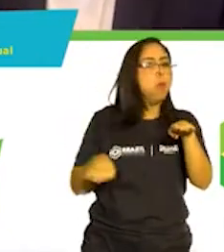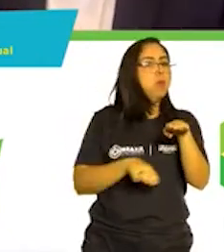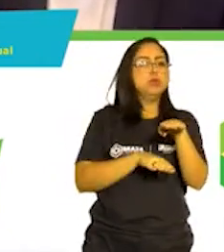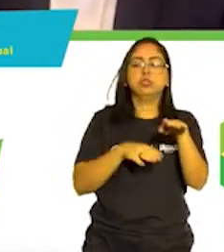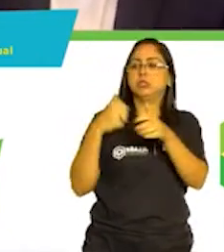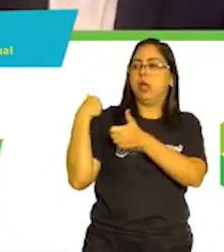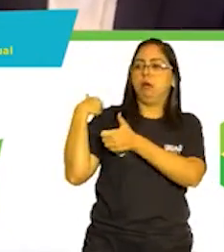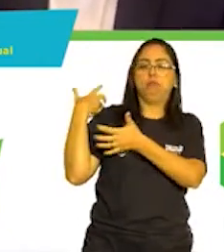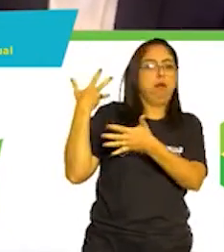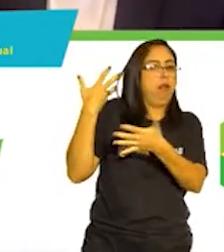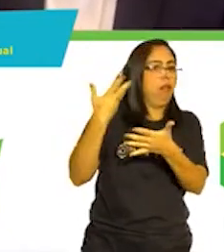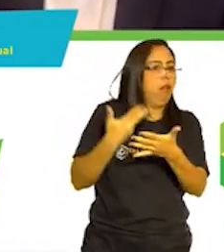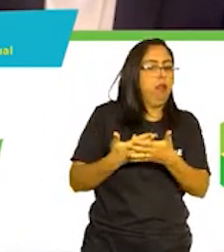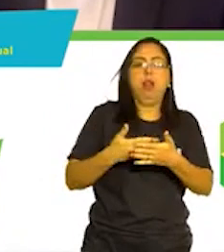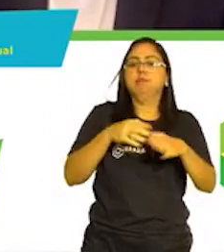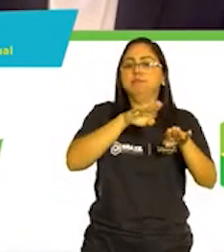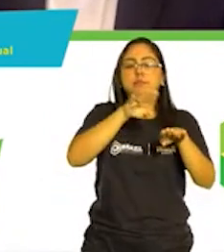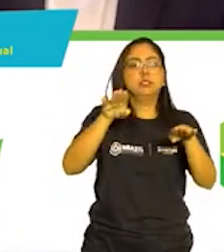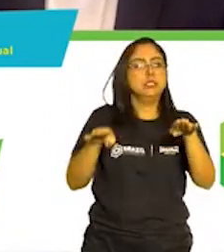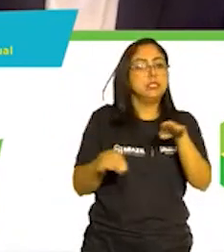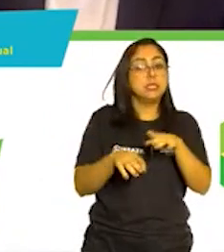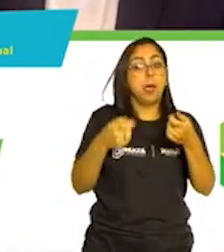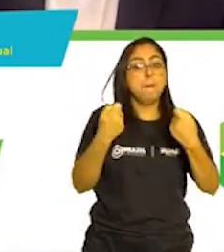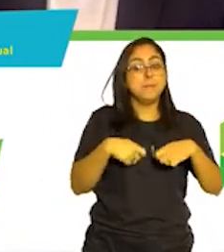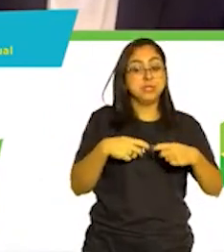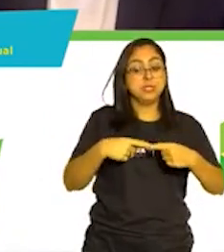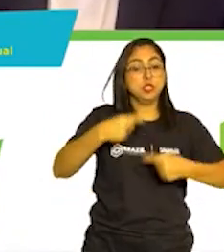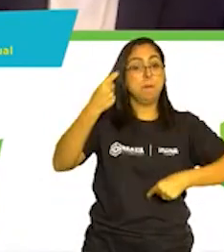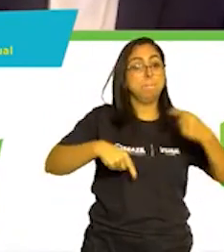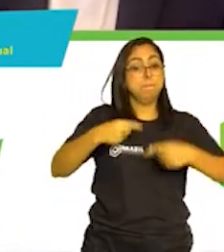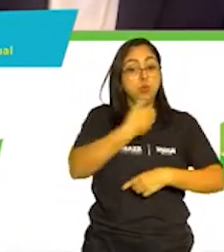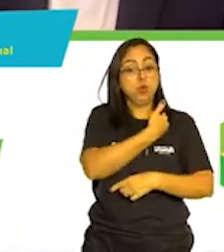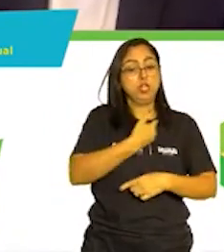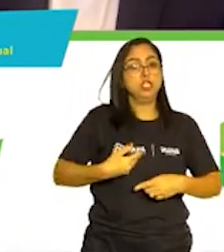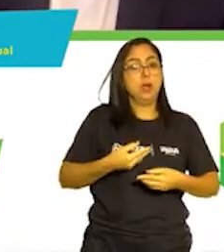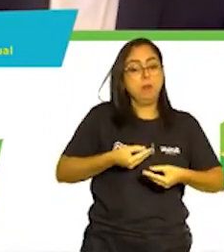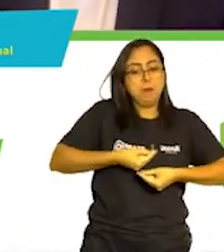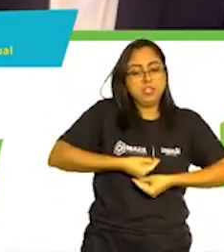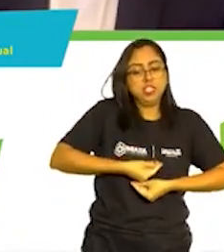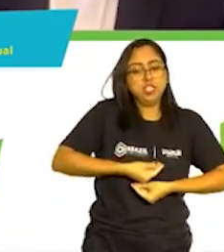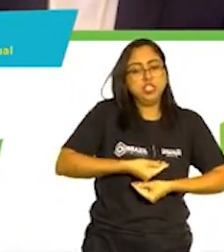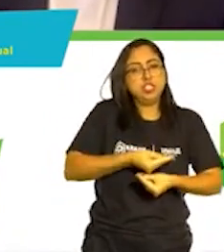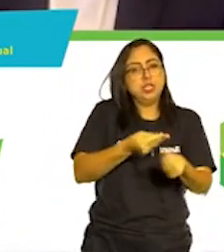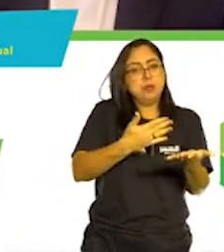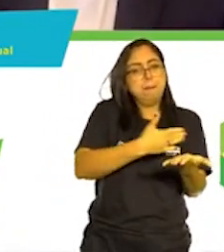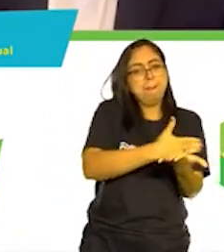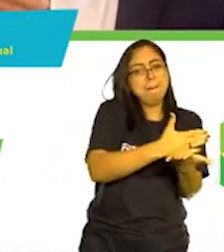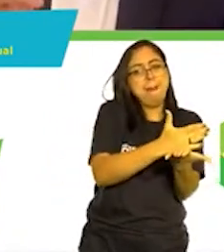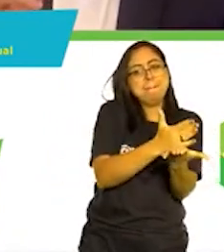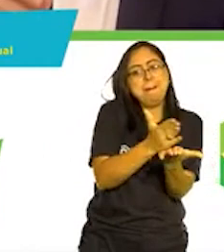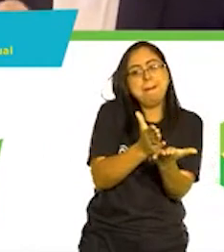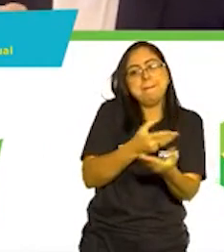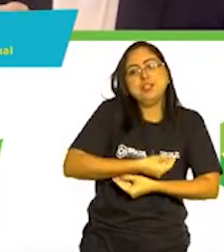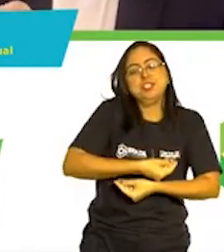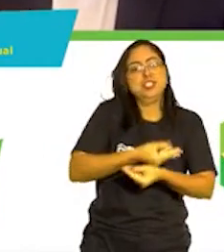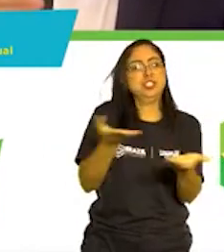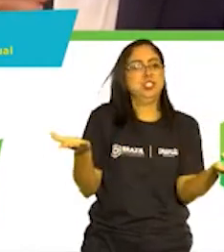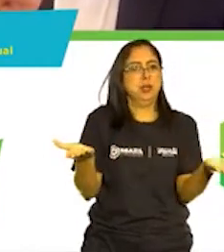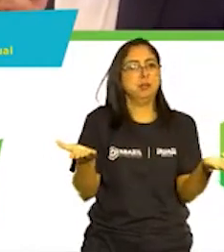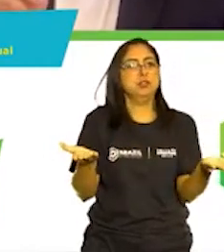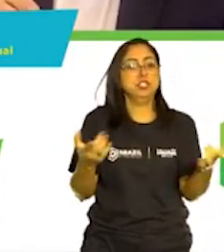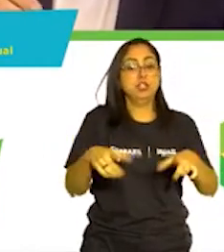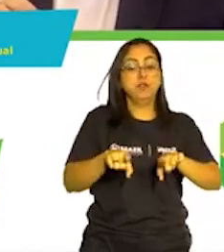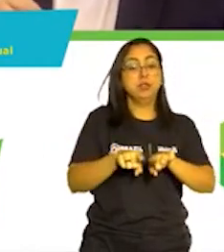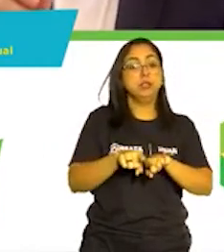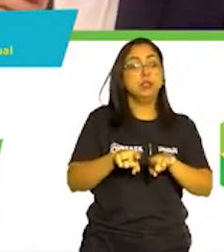por políticas mais distributivas, e é um país, por exemplo, de 2008 a 2016, o orçamento, em